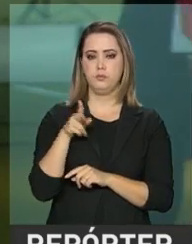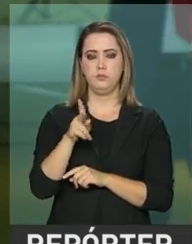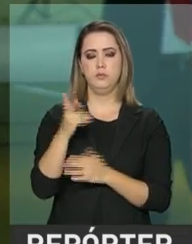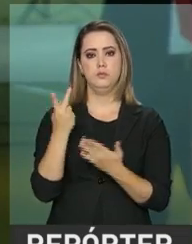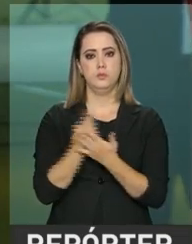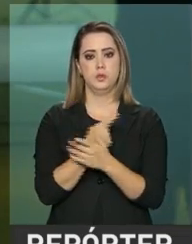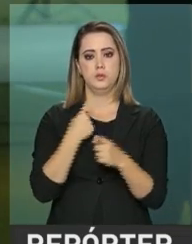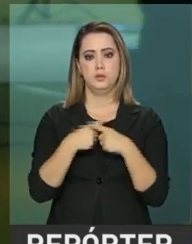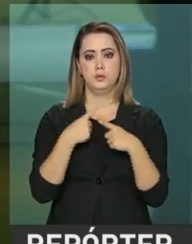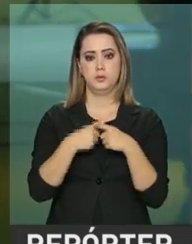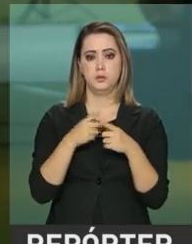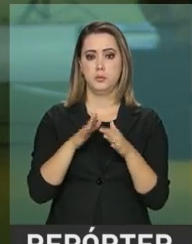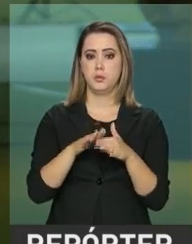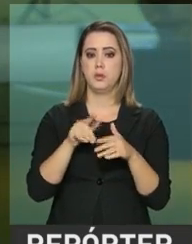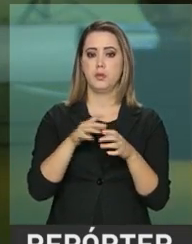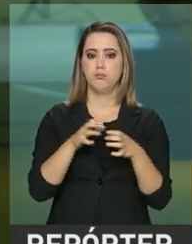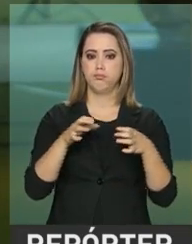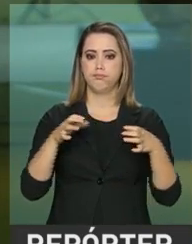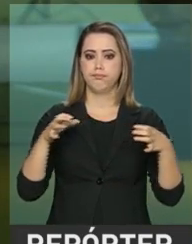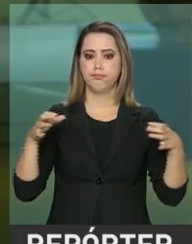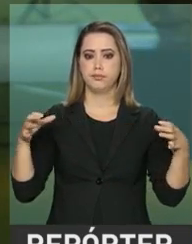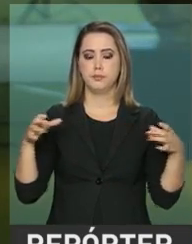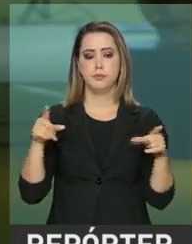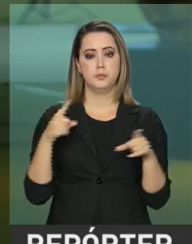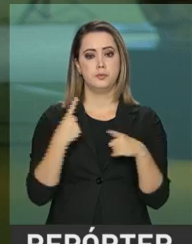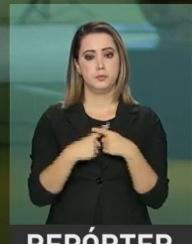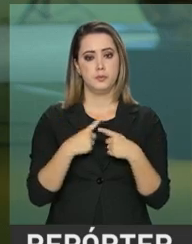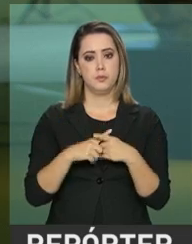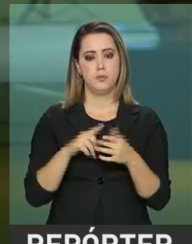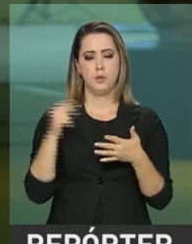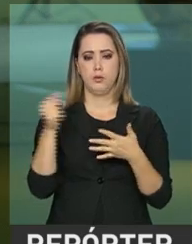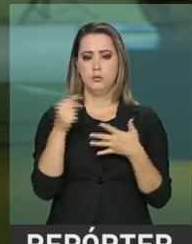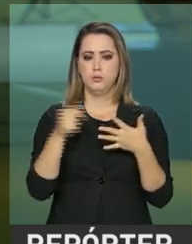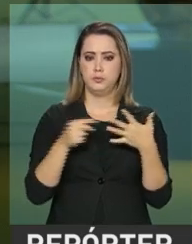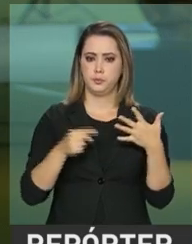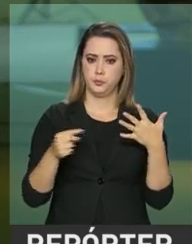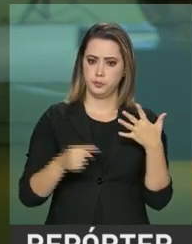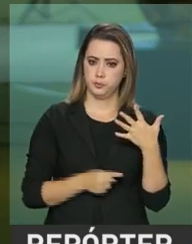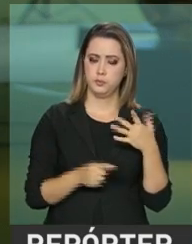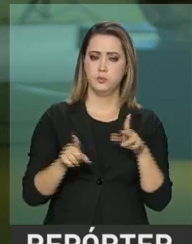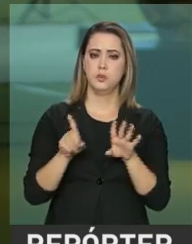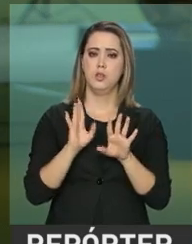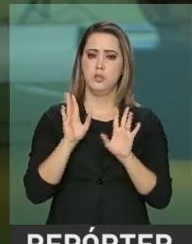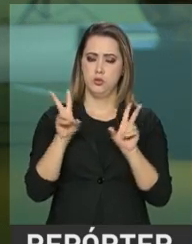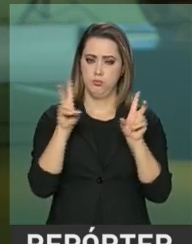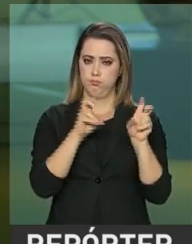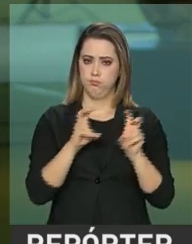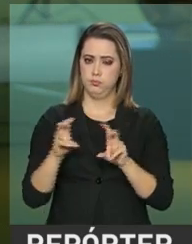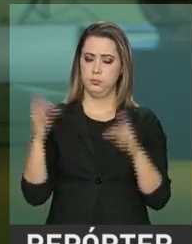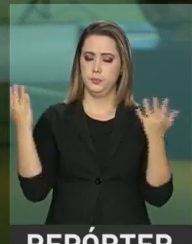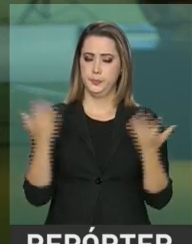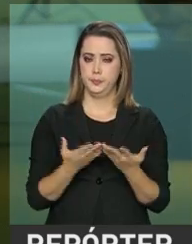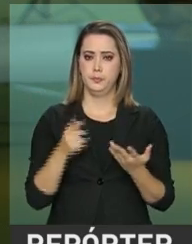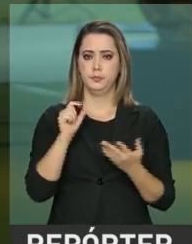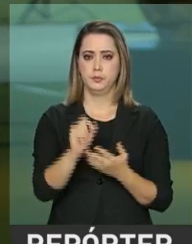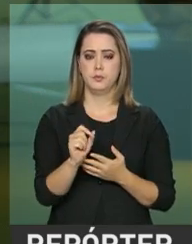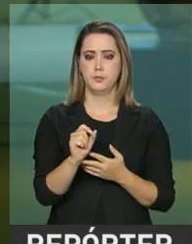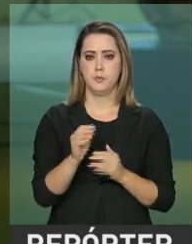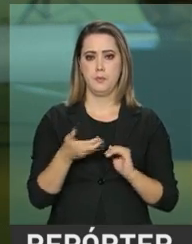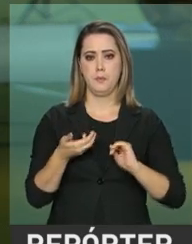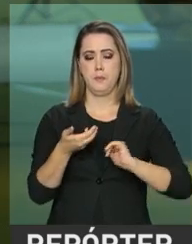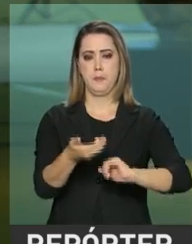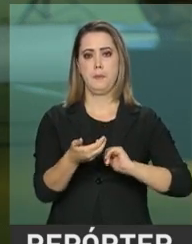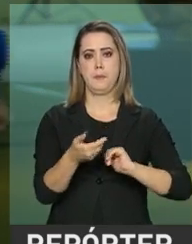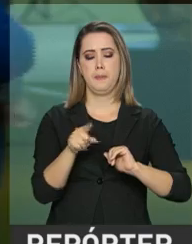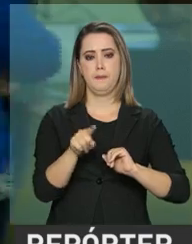porque o espaço é maior. Como você disse, uma série de matérias estão pautadas para essa sessão do